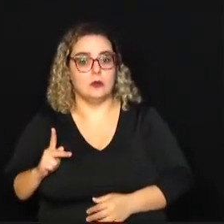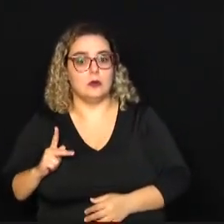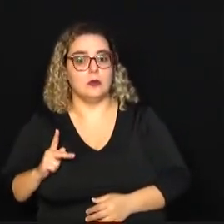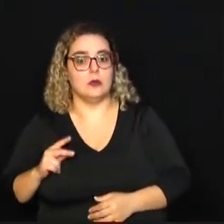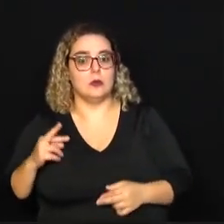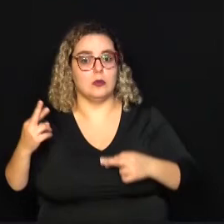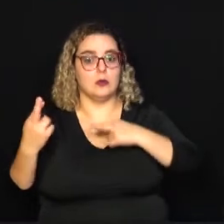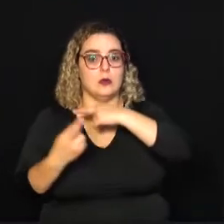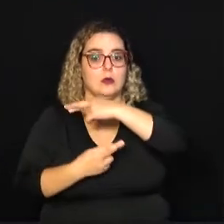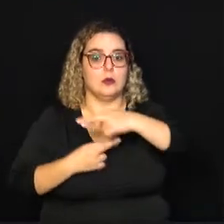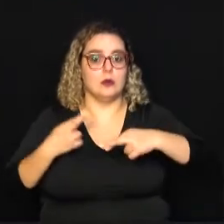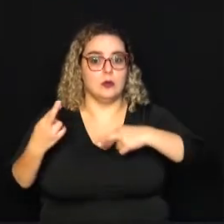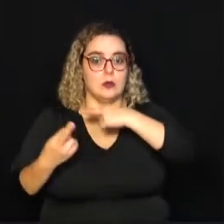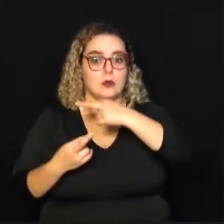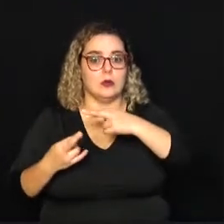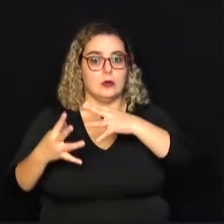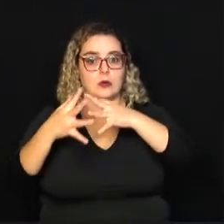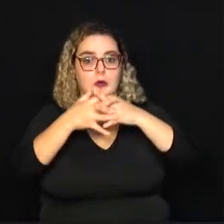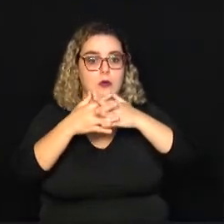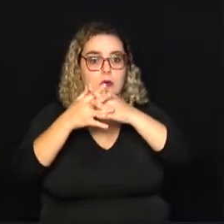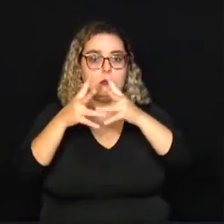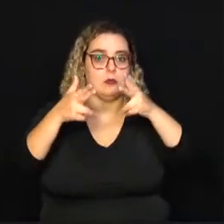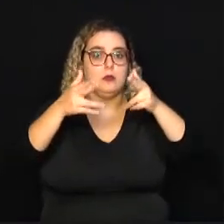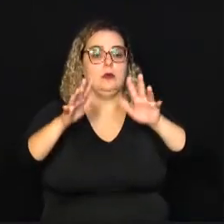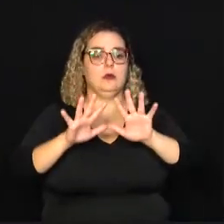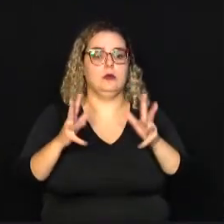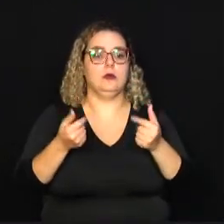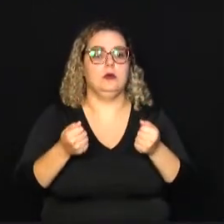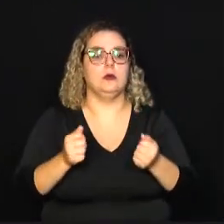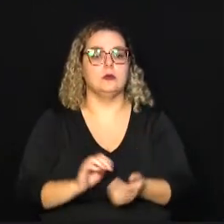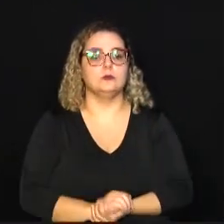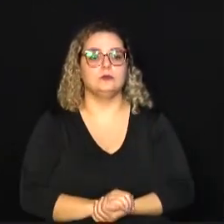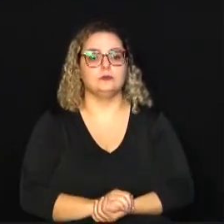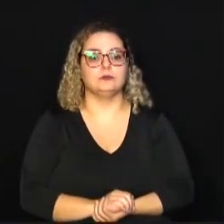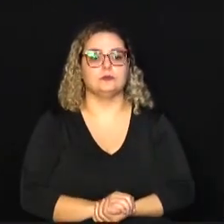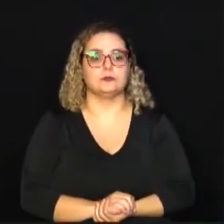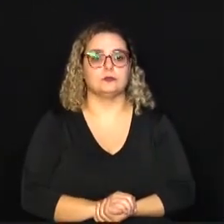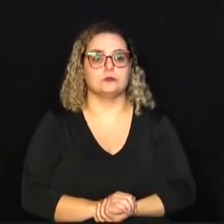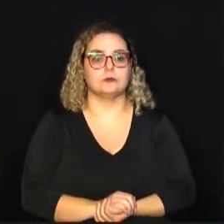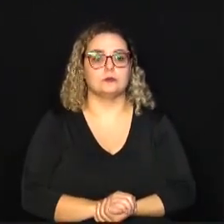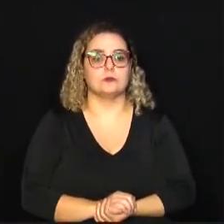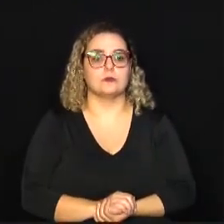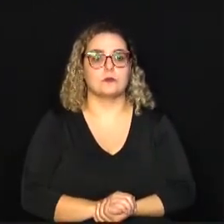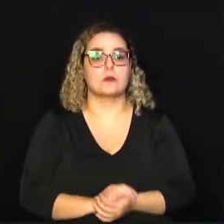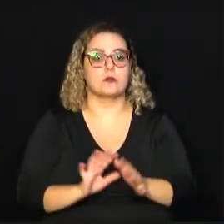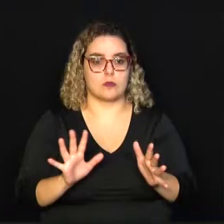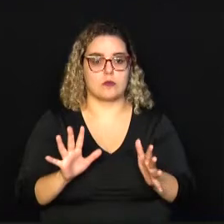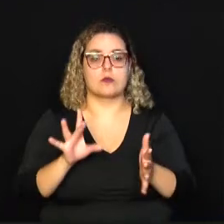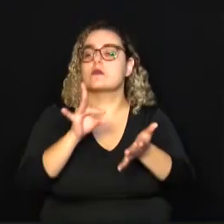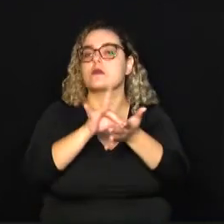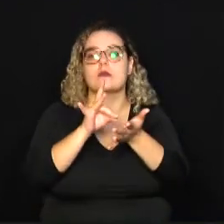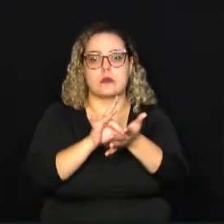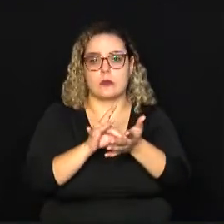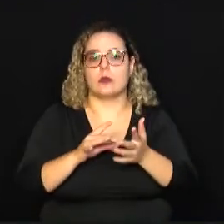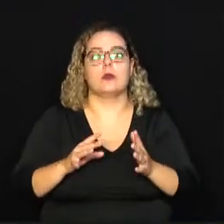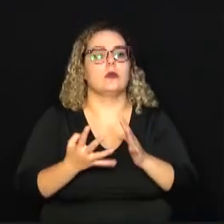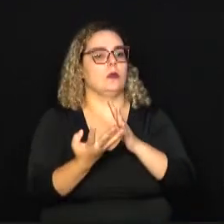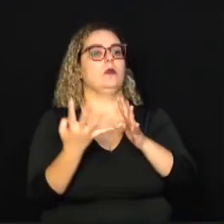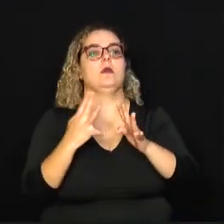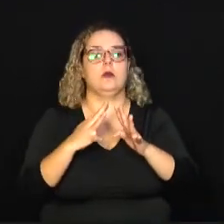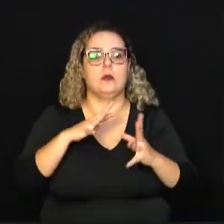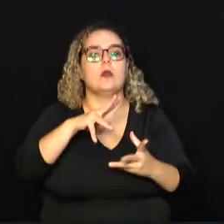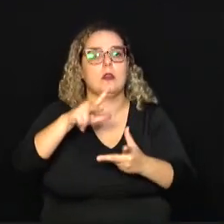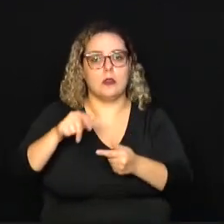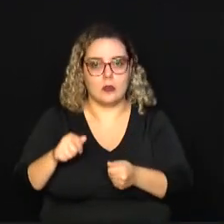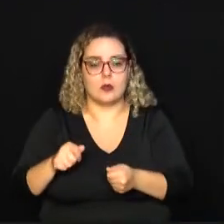presidente com Trump já congelou um pouco a sua fala. Tá certo. Bem, fato é que o isolamento mundial é um dado que